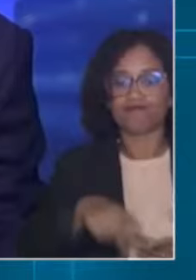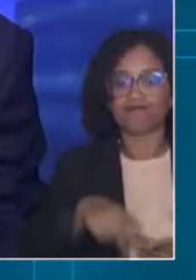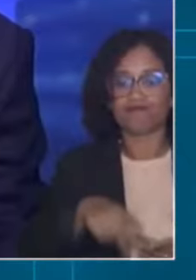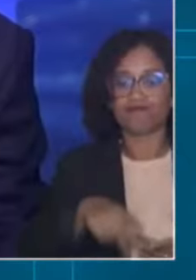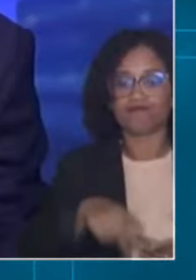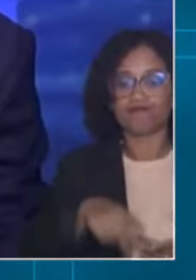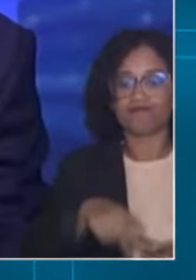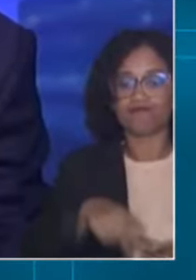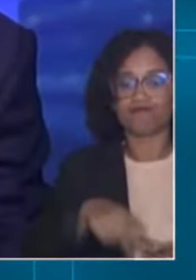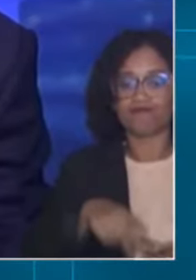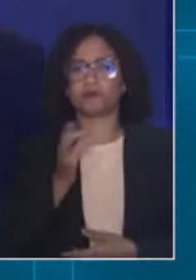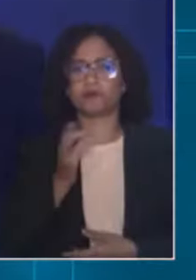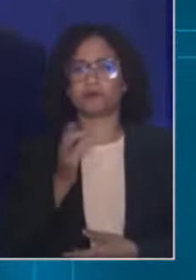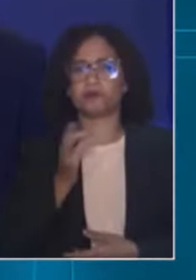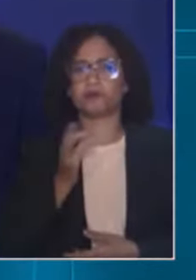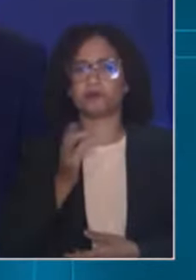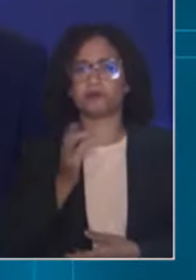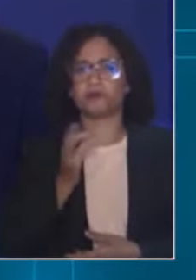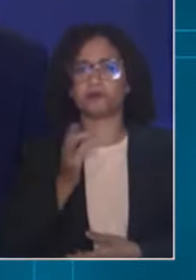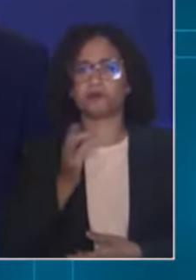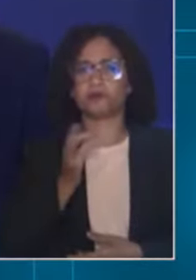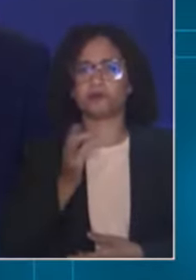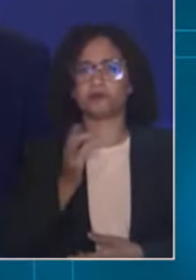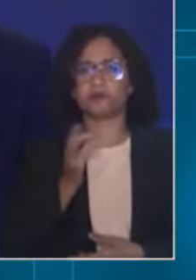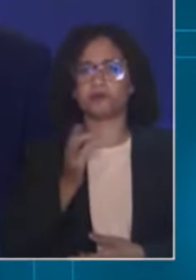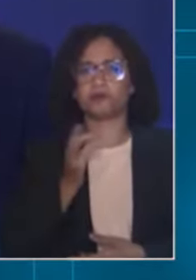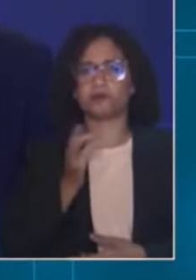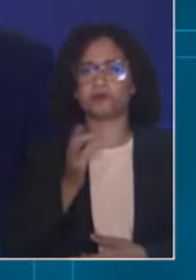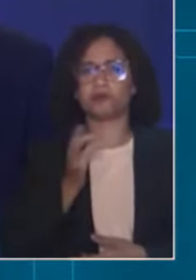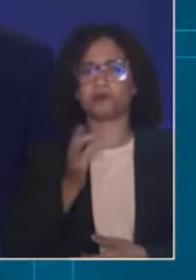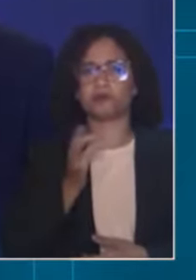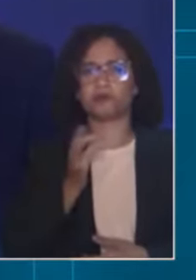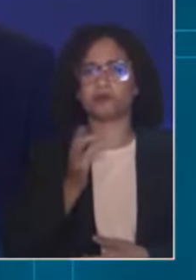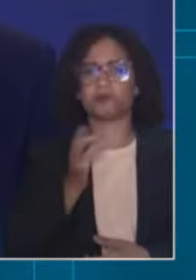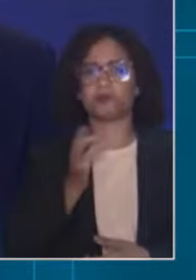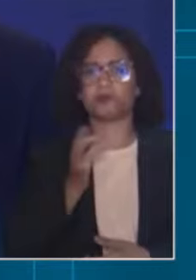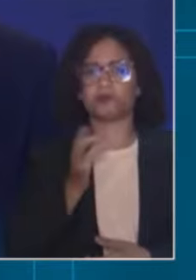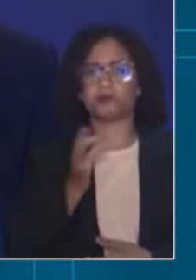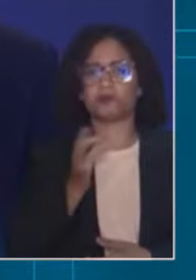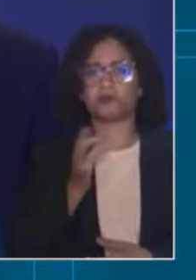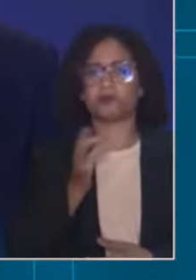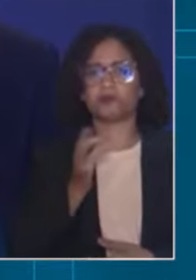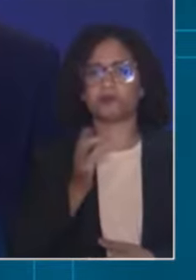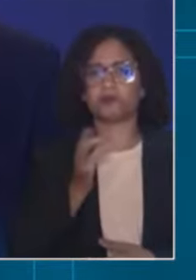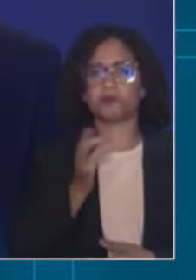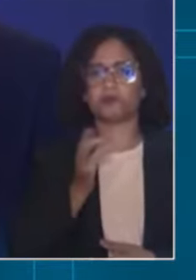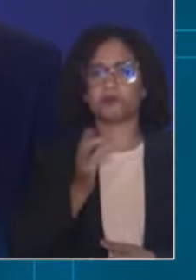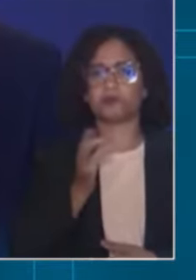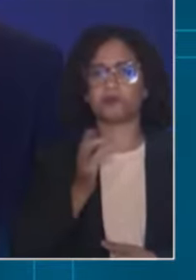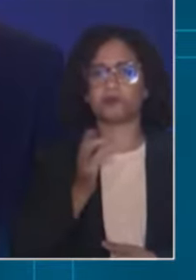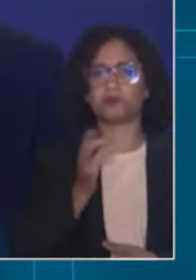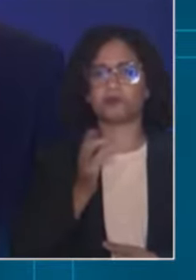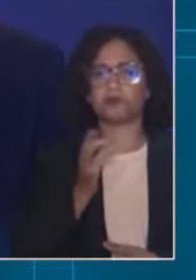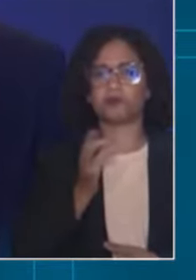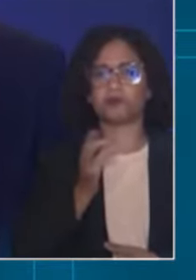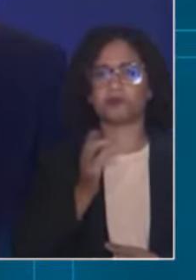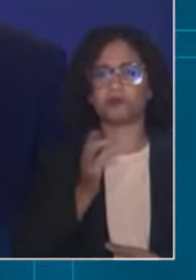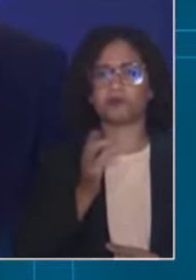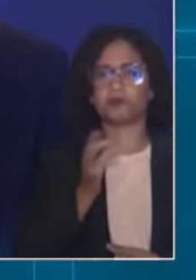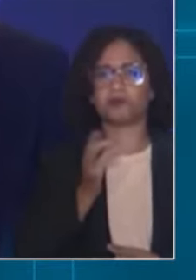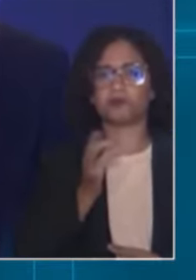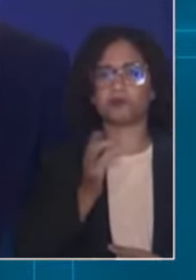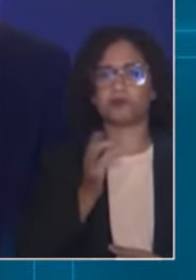a eleição aqui, na verdade, vai ser um processo, pode ser um processo de aclamação. Na eleição passada, Bruno Reis, que está concorrendo à